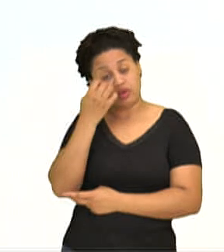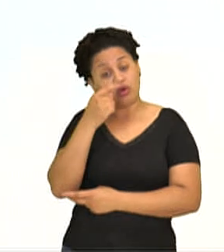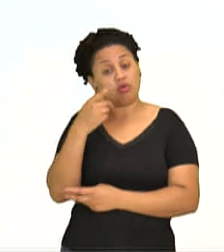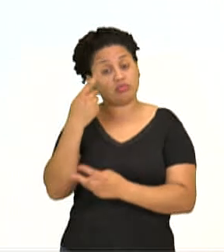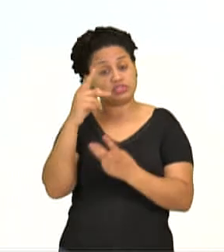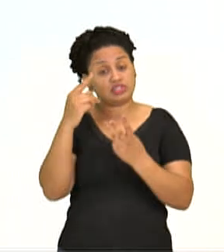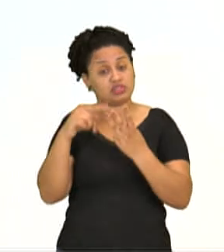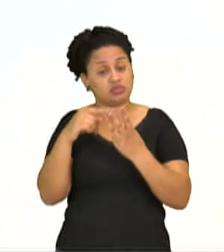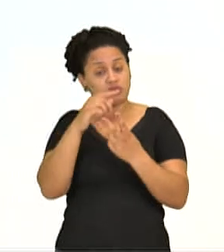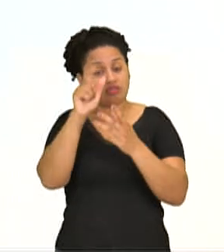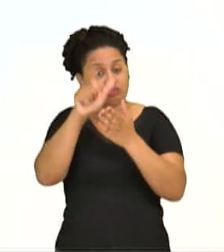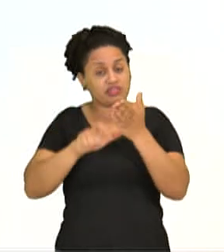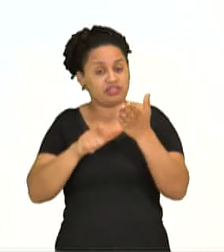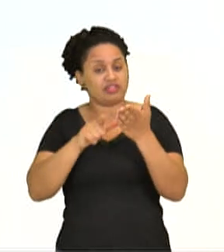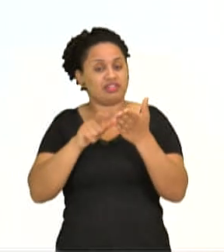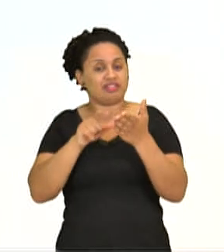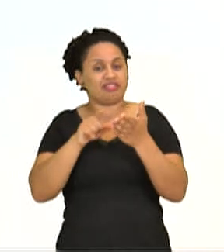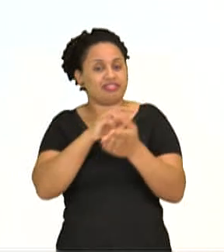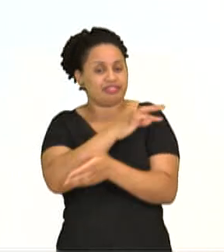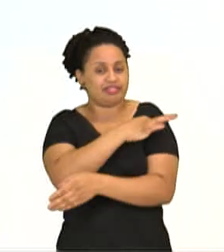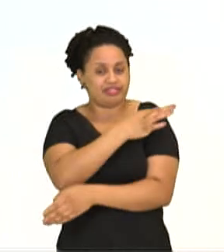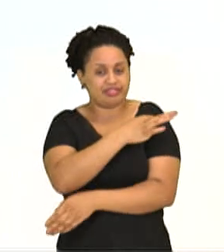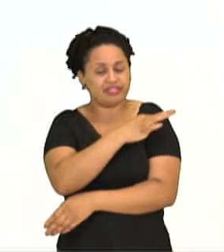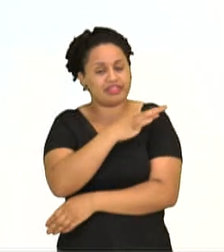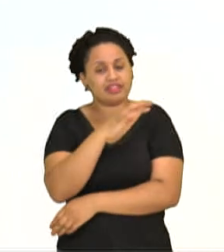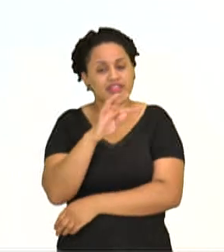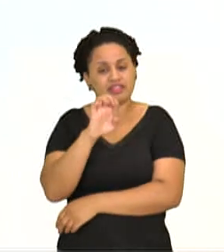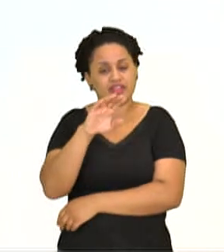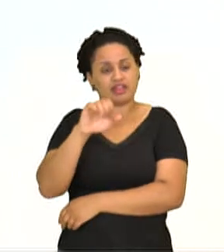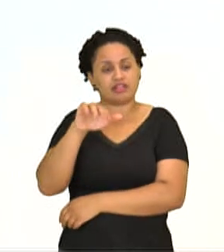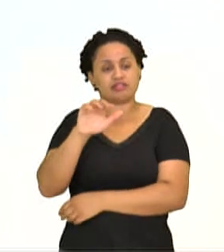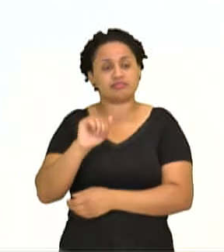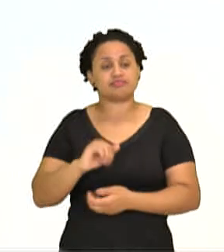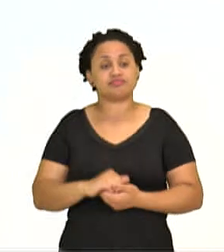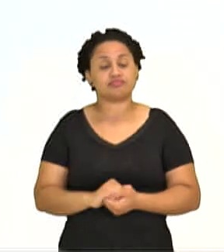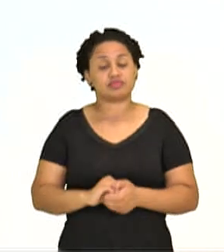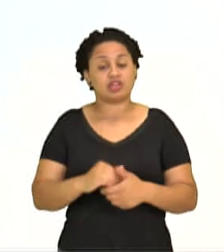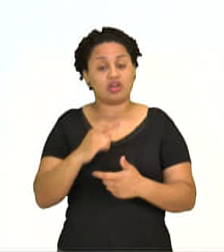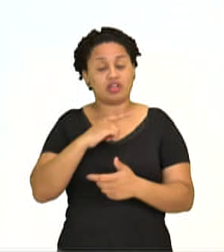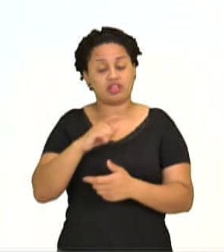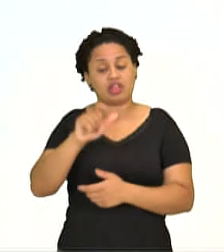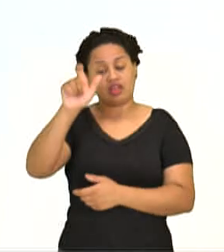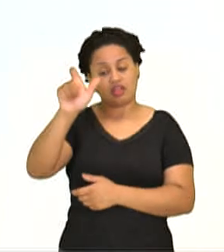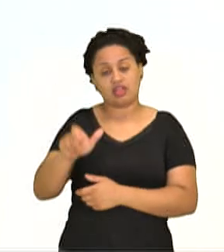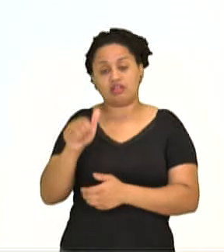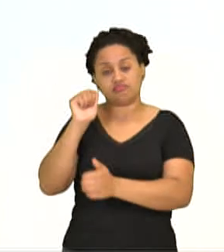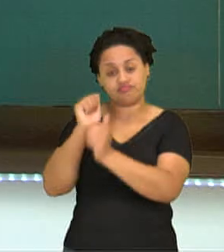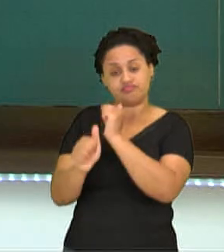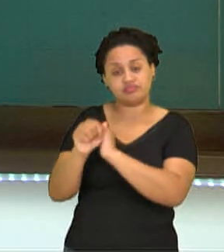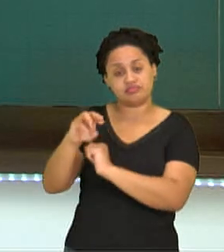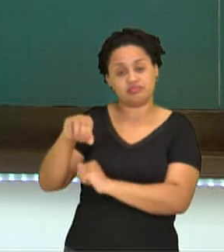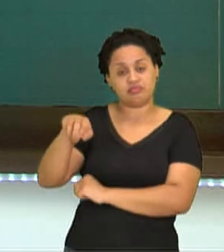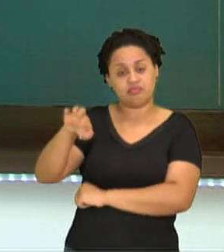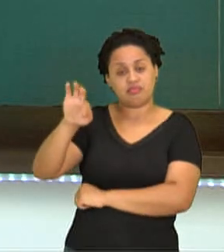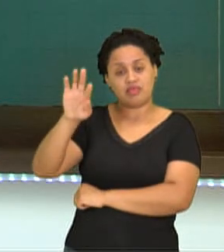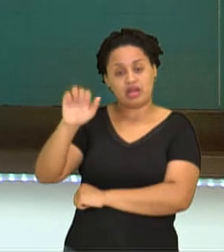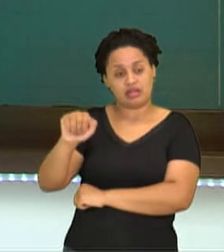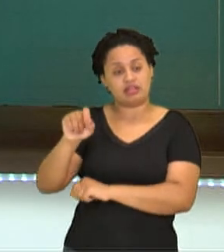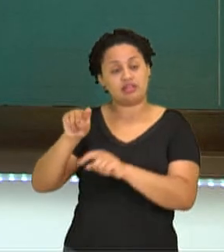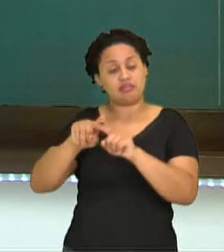ficha técnica. Nós vamos seguir o exemplo desse texto da jogadora Marta, mas nós